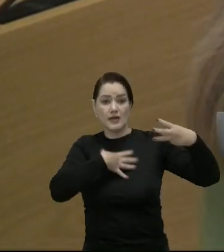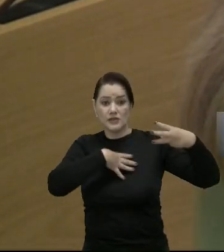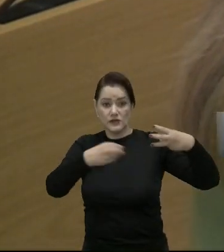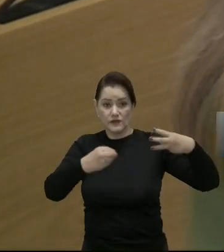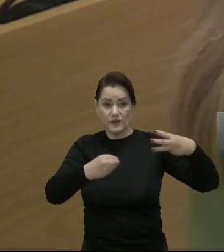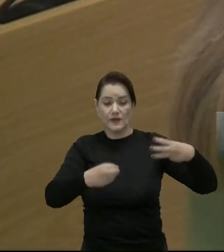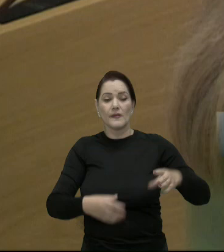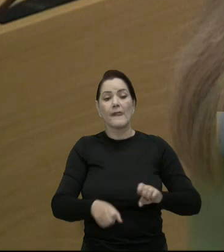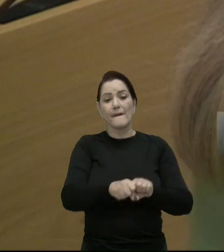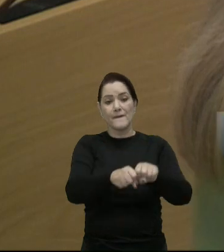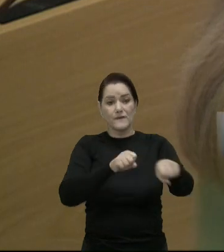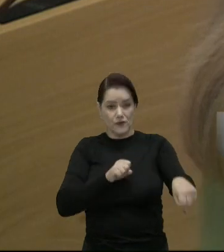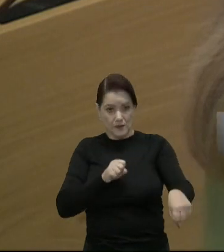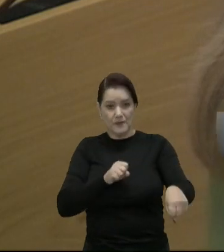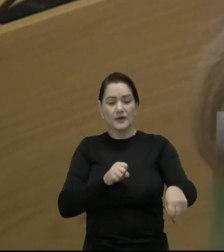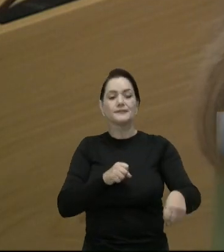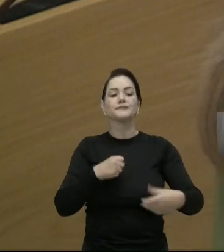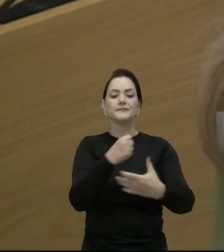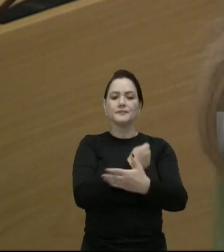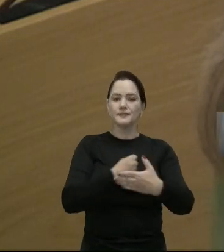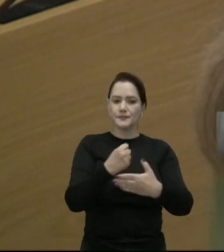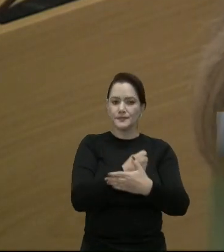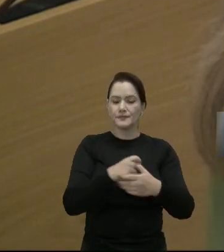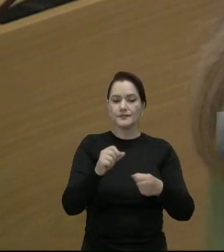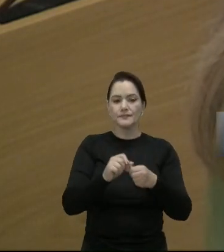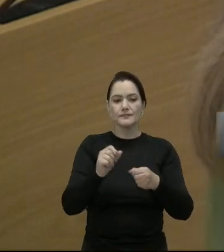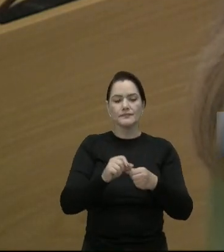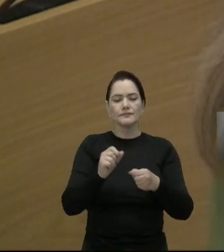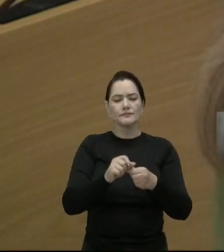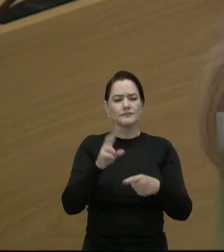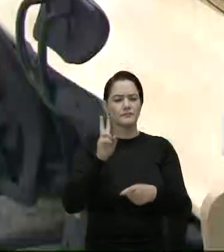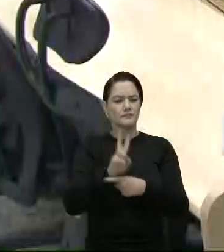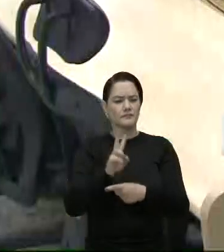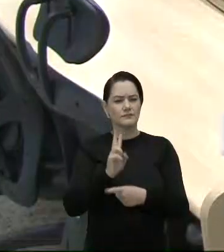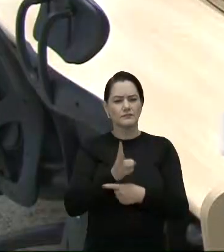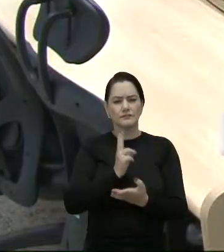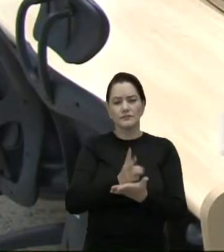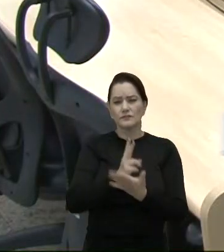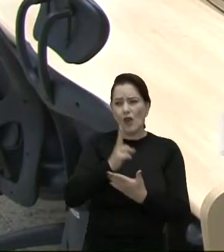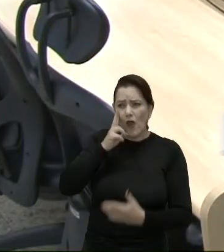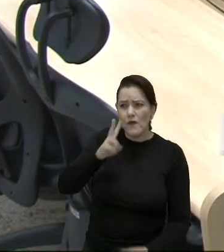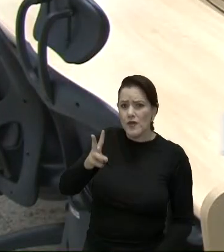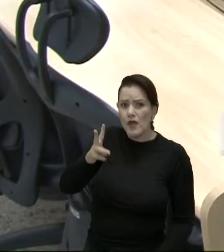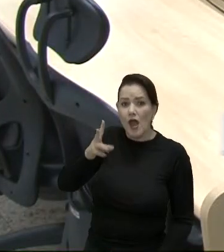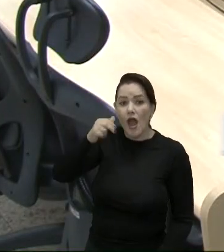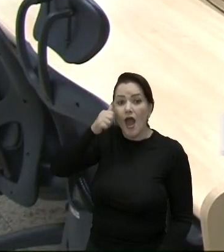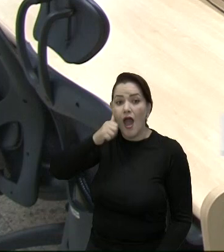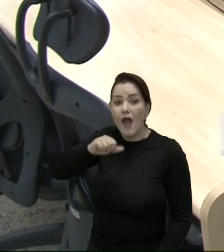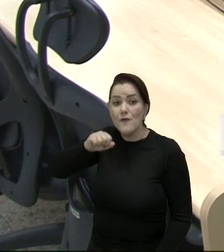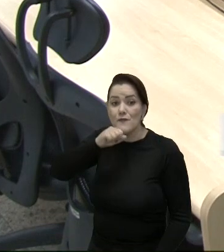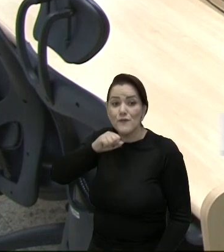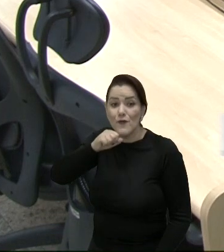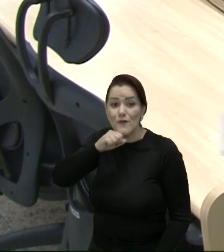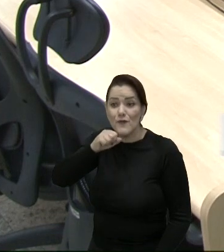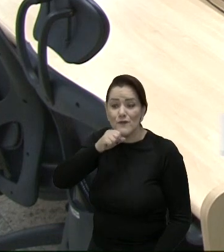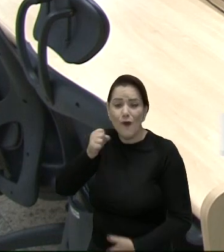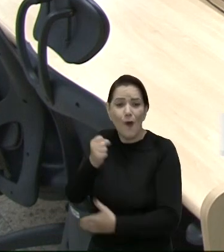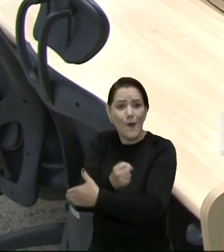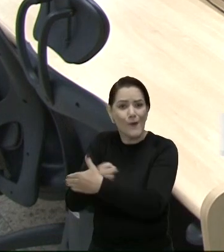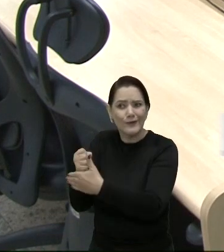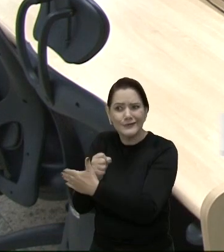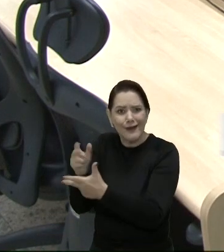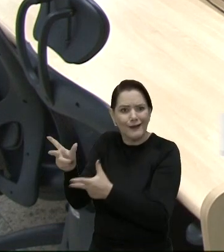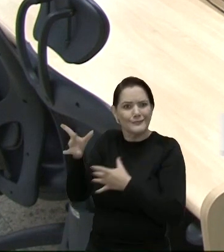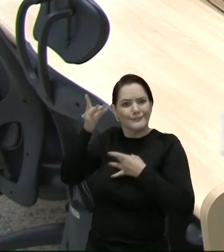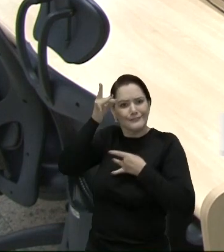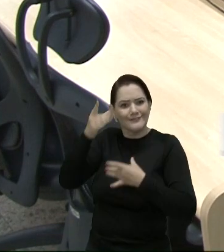formada em gastronomia e se apaixonou pela culinária vendo a sua avó paterna cozinhar. Sua maior